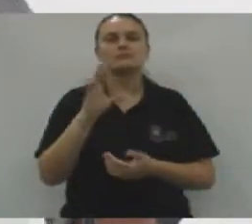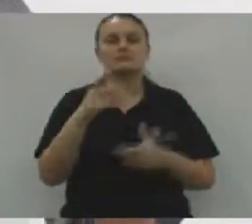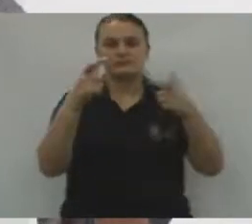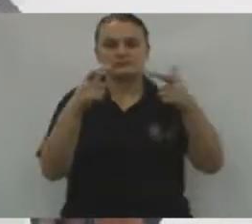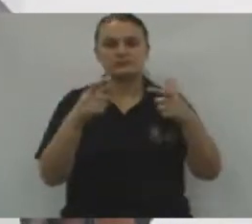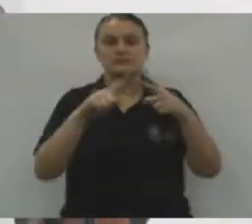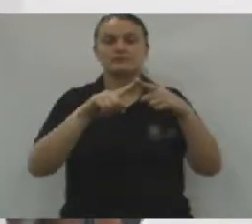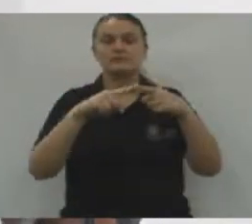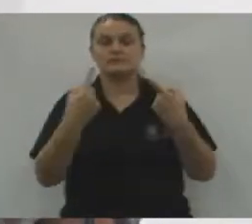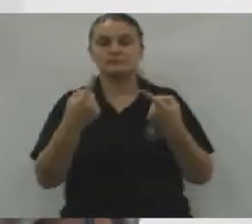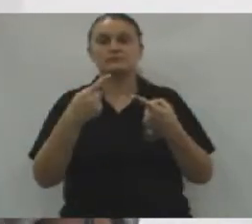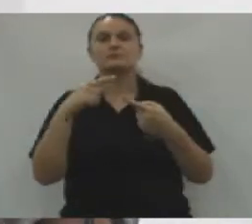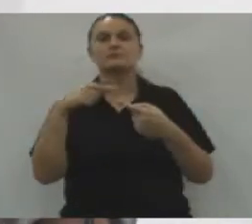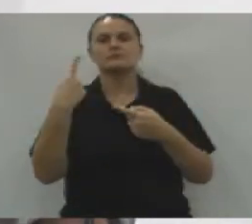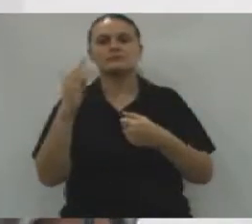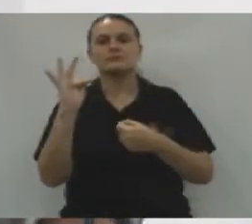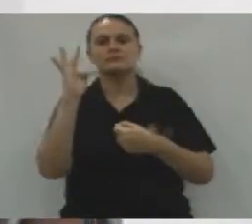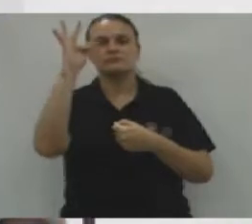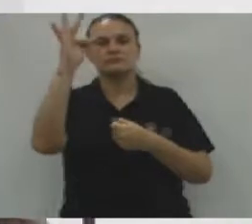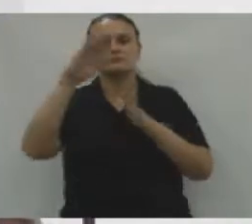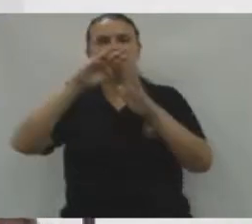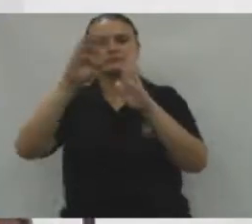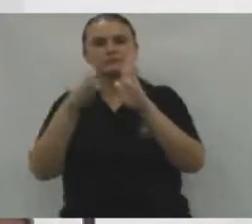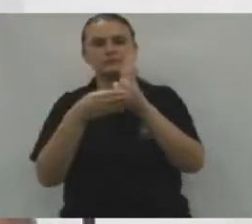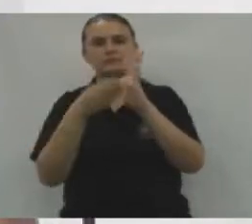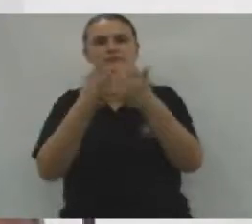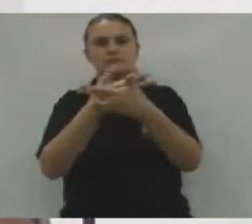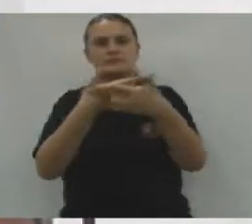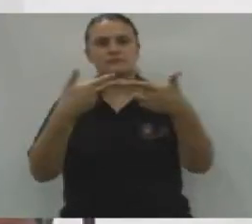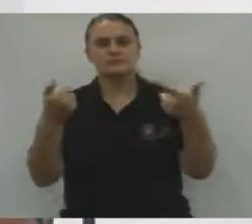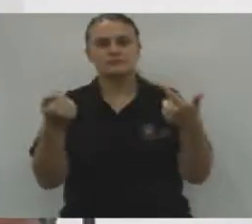é uma questão que mais cedo ou mais tarde todos os produtos